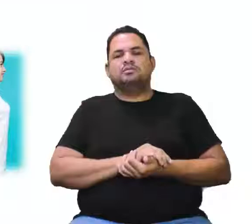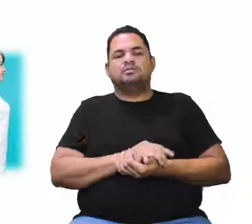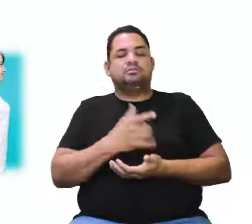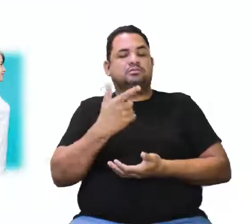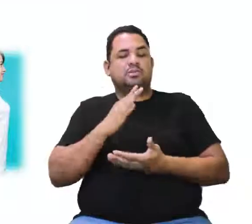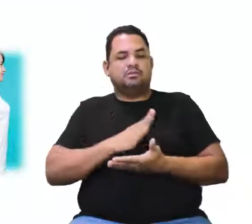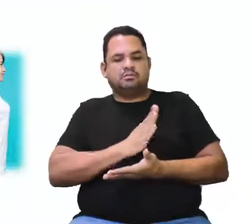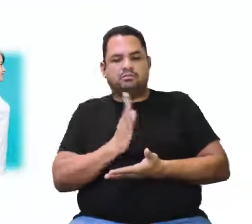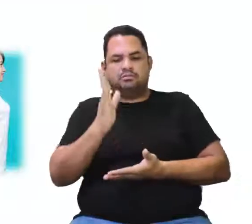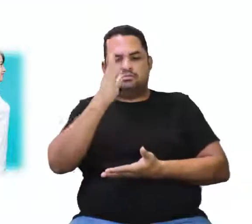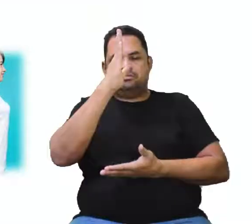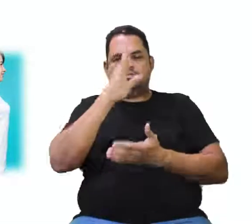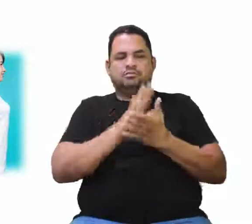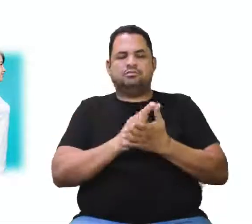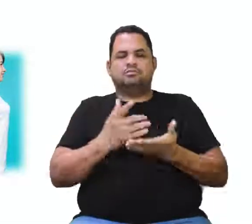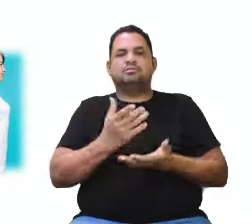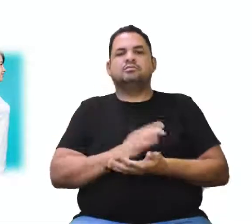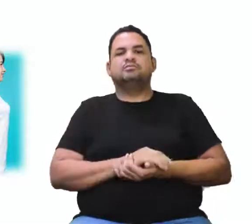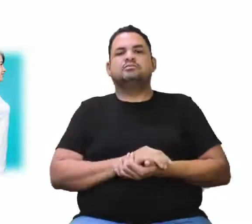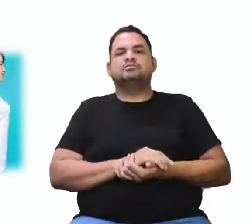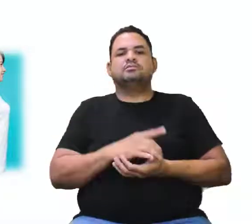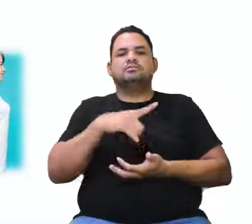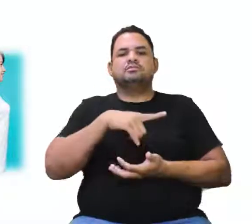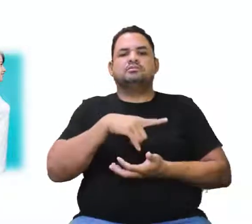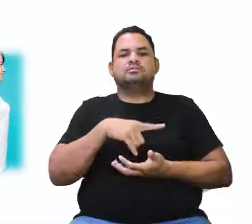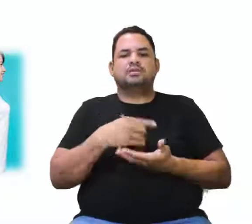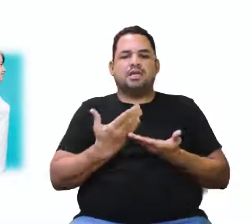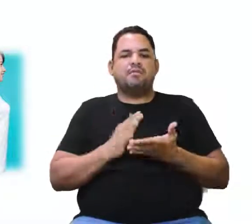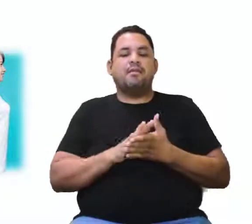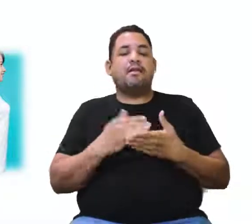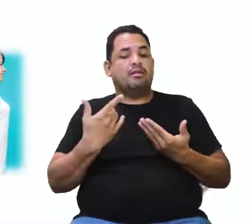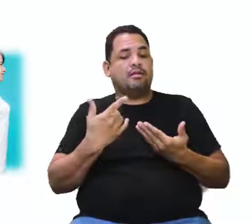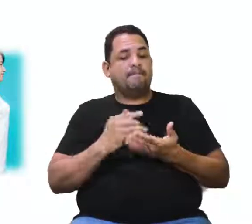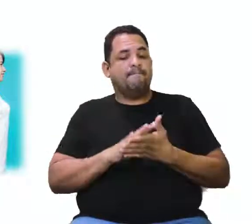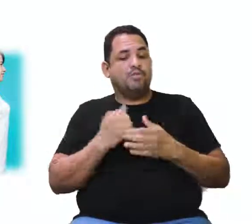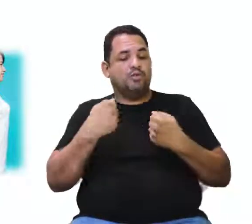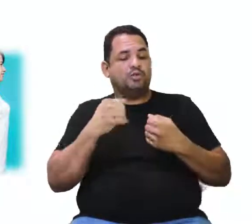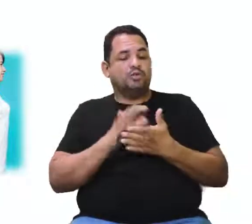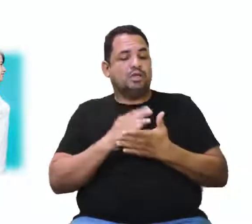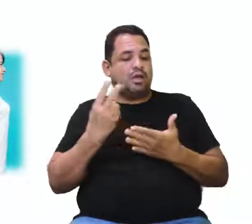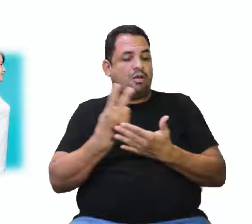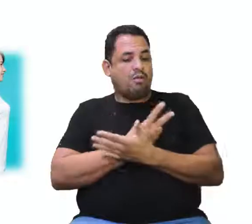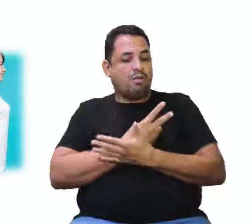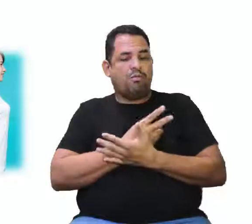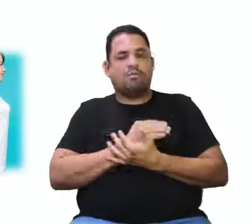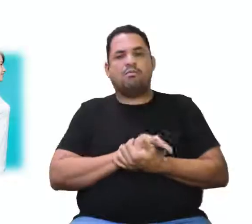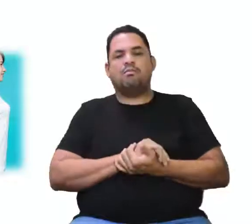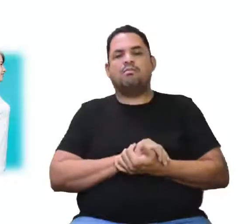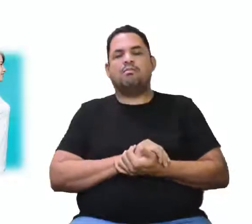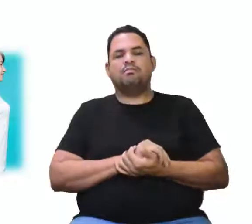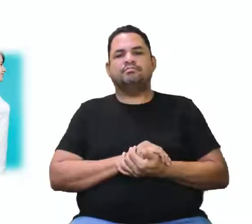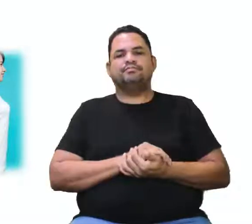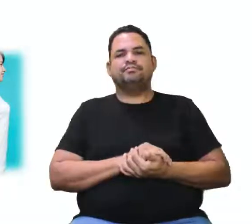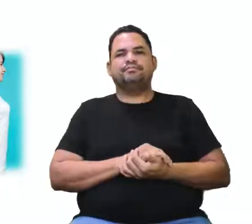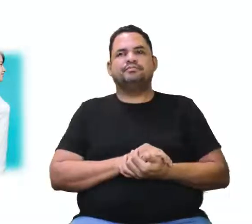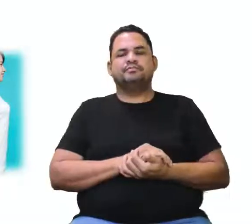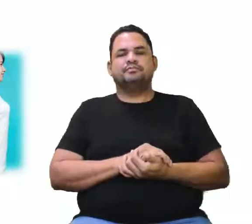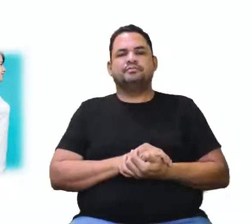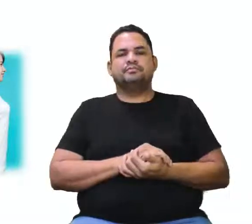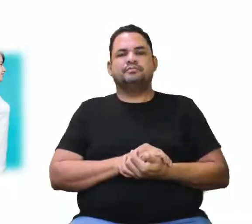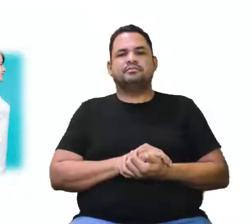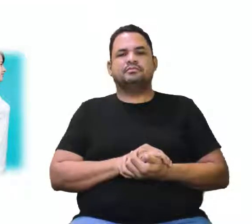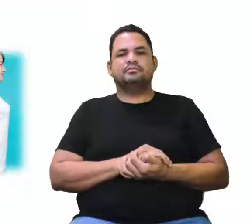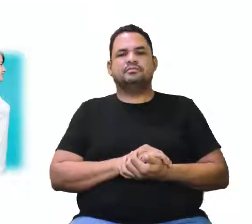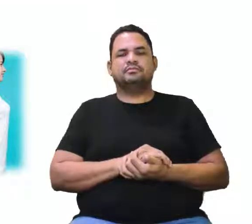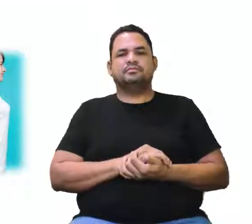desvio postural. Ou se você tem, ainda tenha tempo de corrigir, de fazer uma educação postural. Vamos lá então? De olho